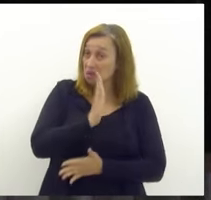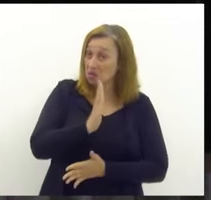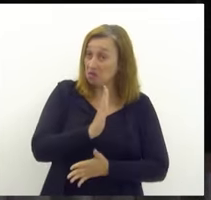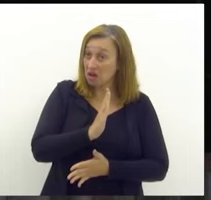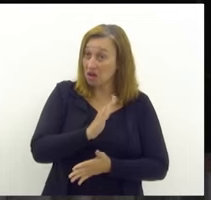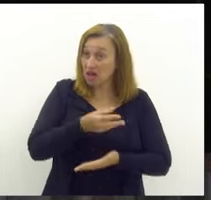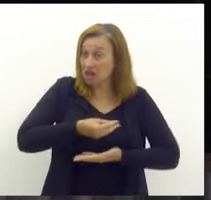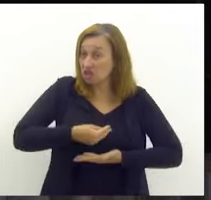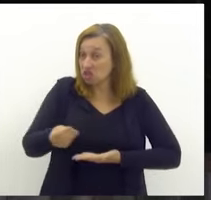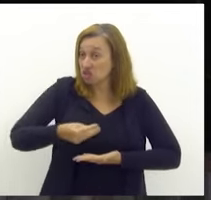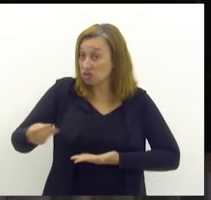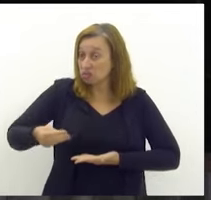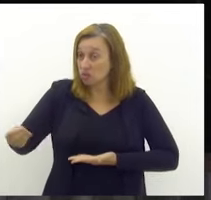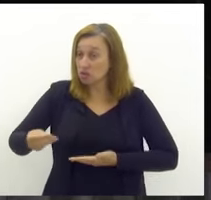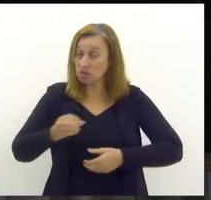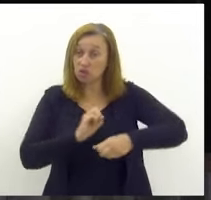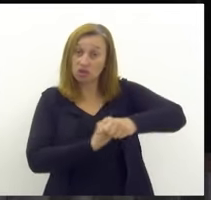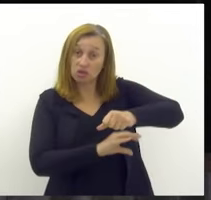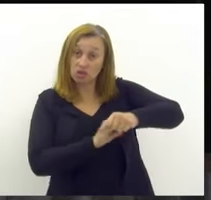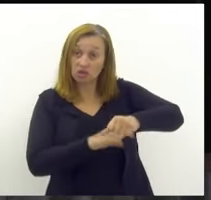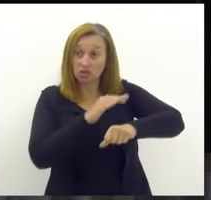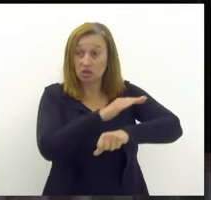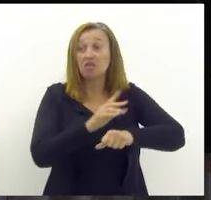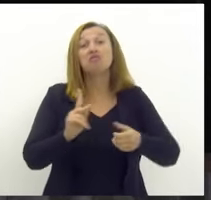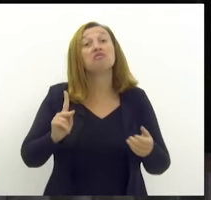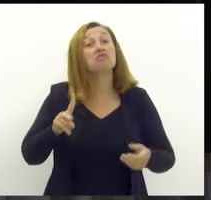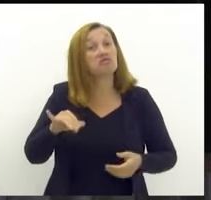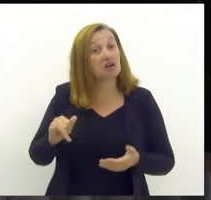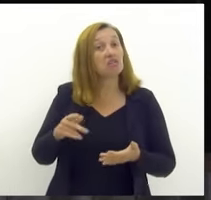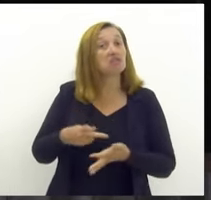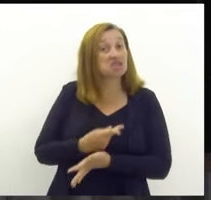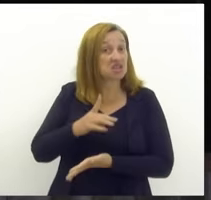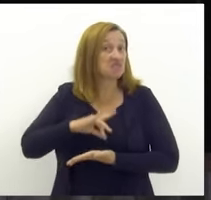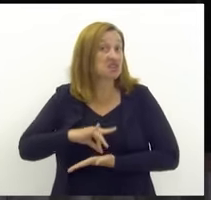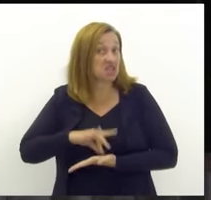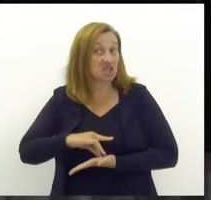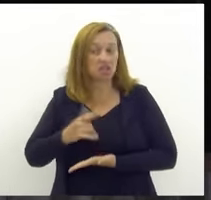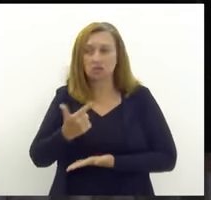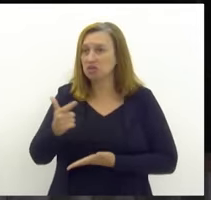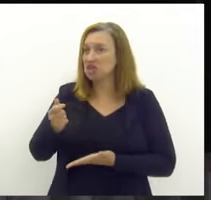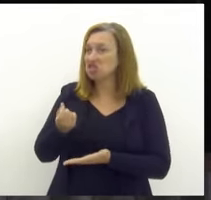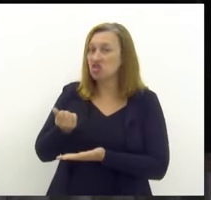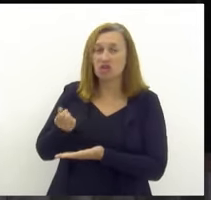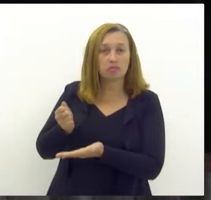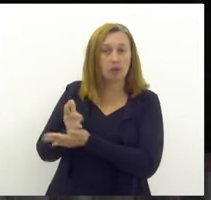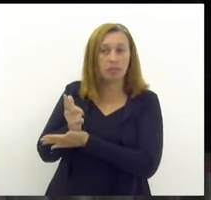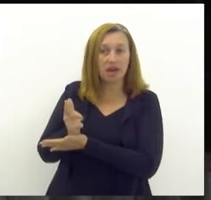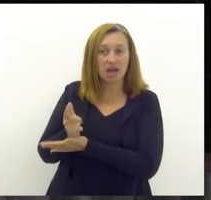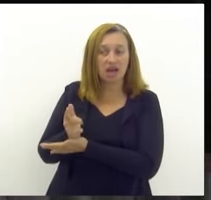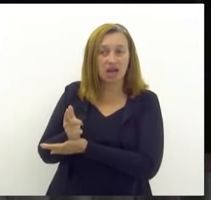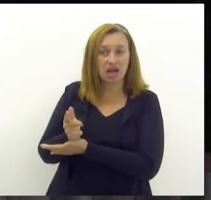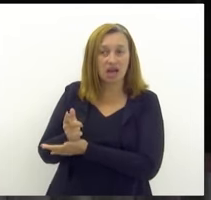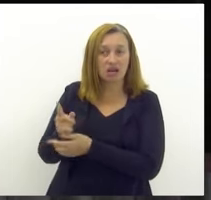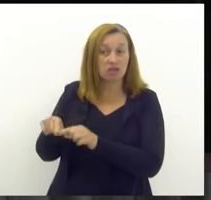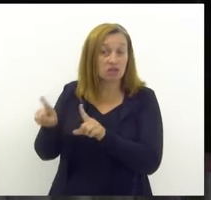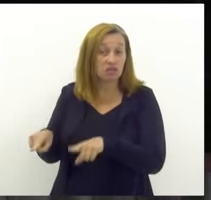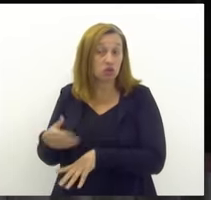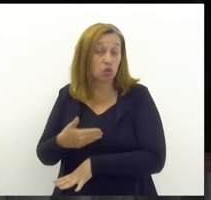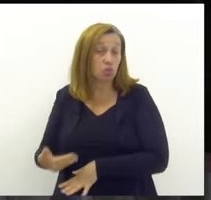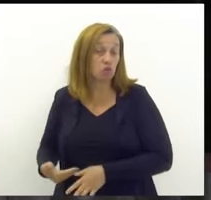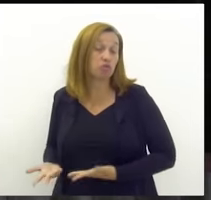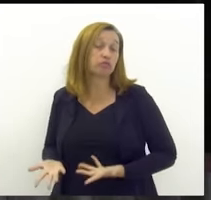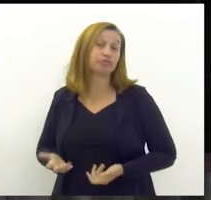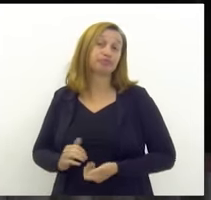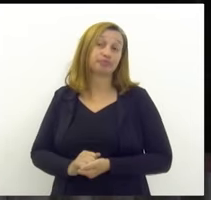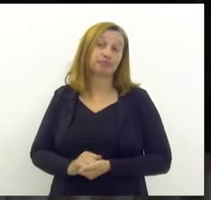Fundos diminuir a capacidade desse fundo Olha o que vai acontecer na verdade é que não vai ter dinheiro para pagar a folha de pagamento vai dinheiro para pagar a polícia